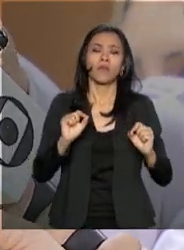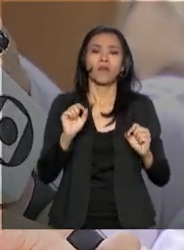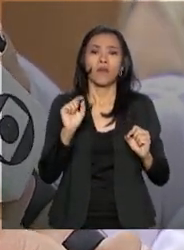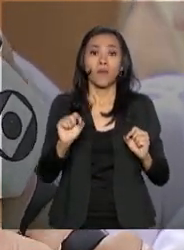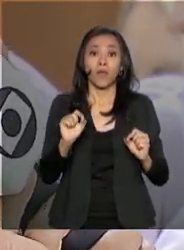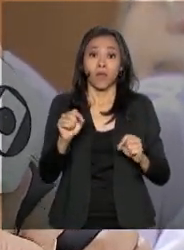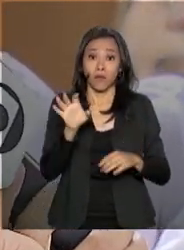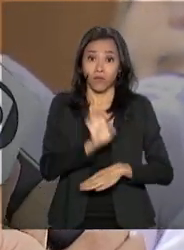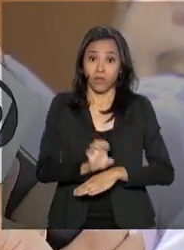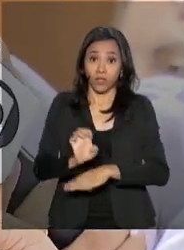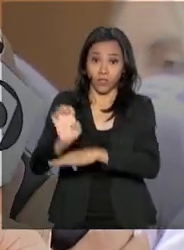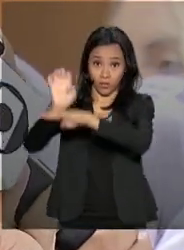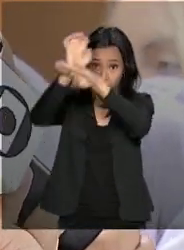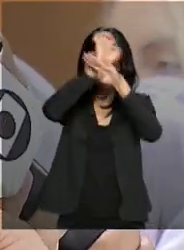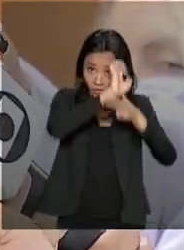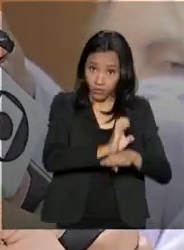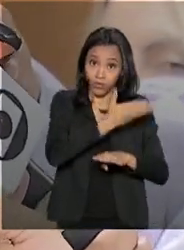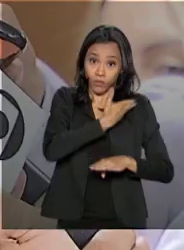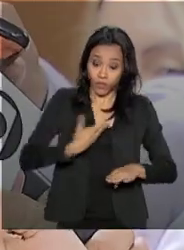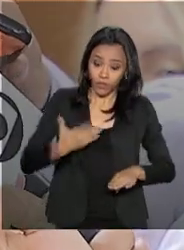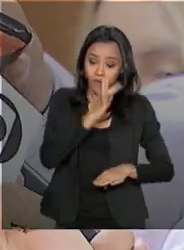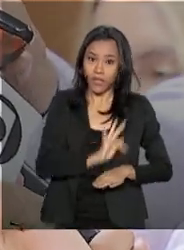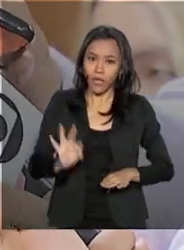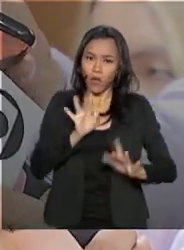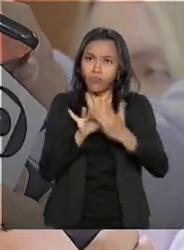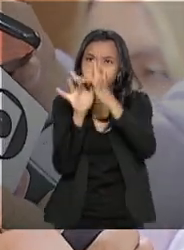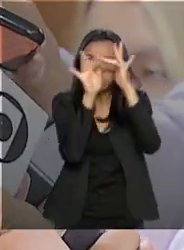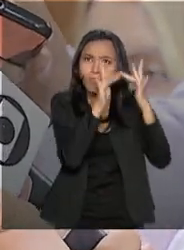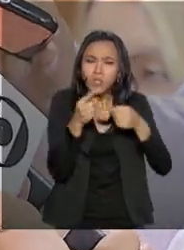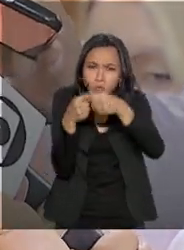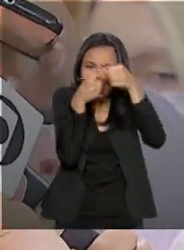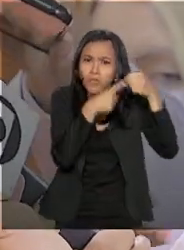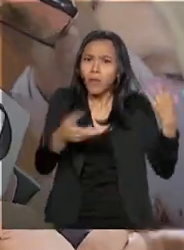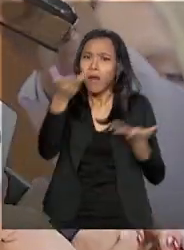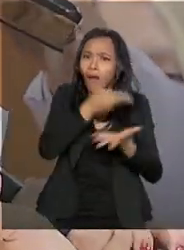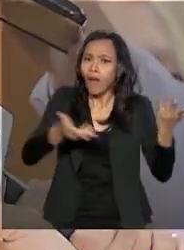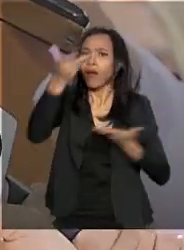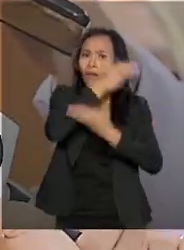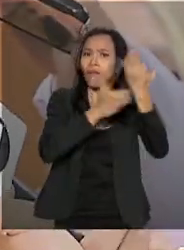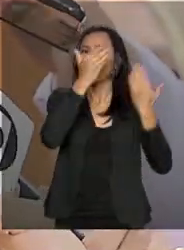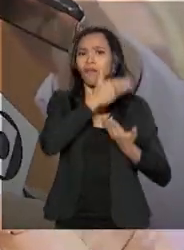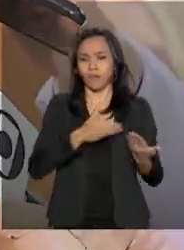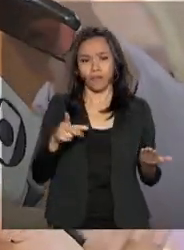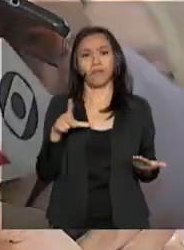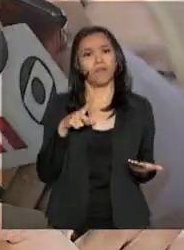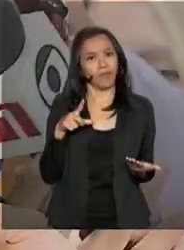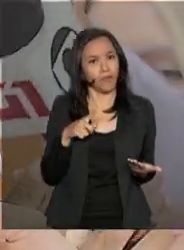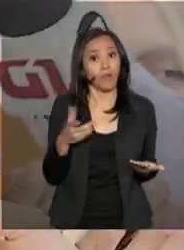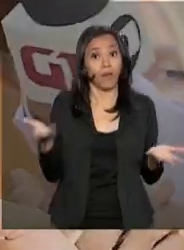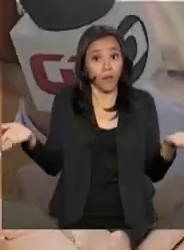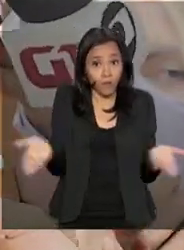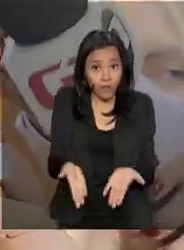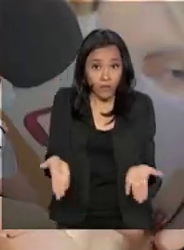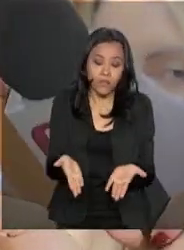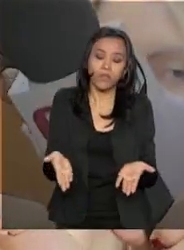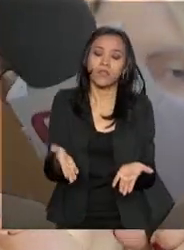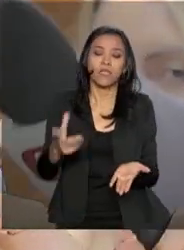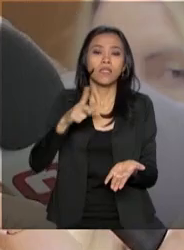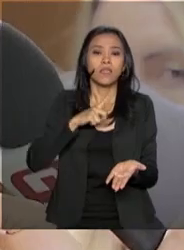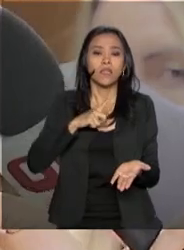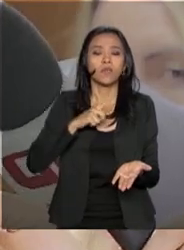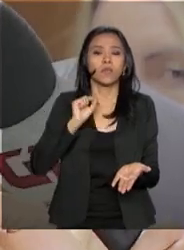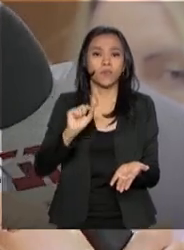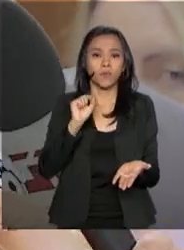a união federal os estados e também os municípios a hoje sem sombra de dúvida também uma